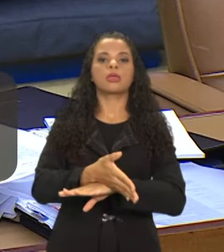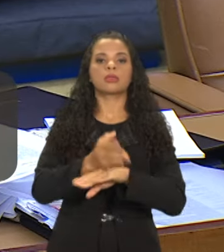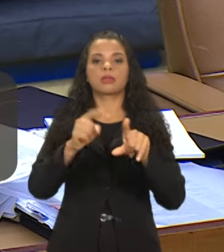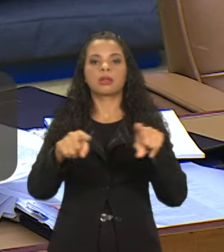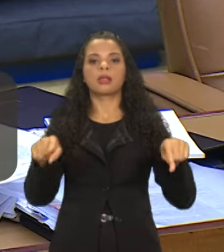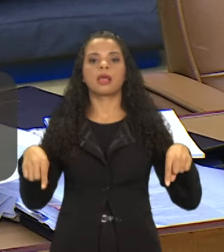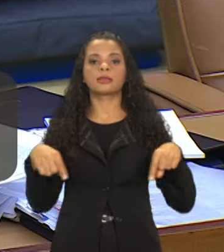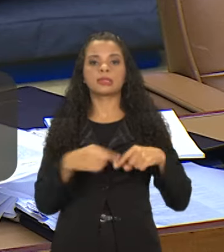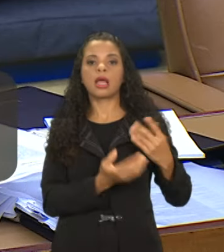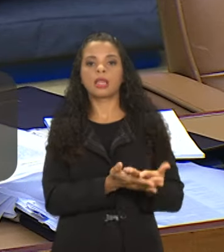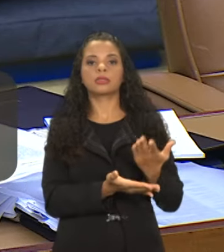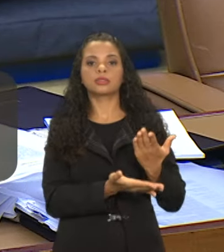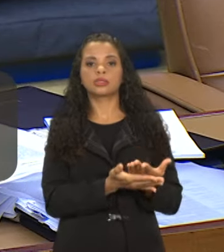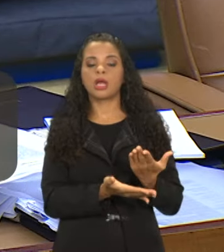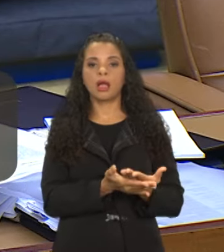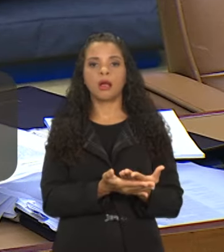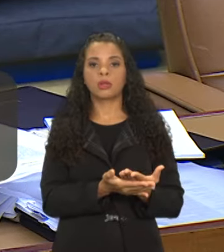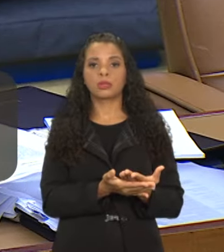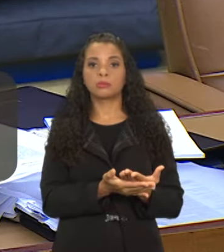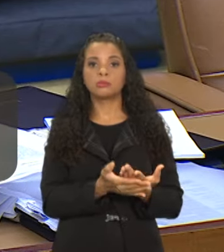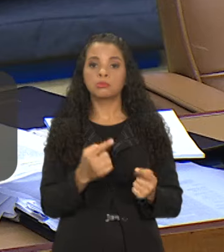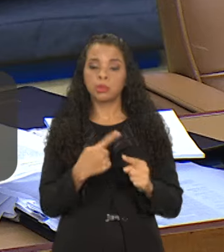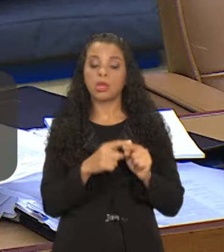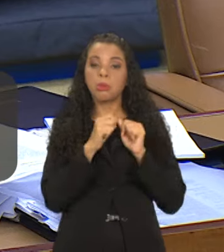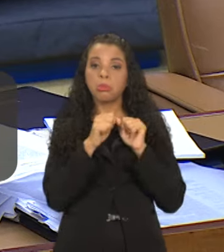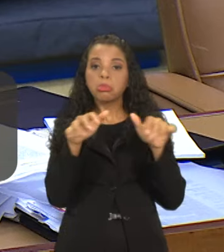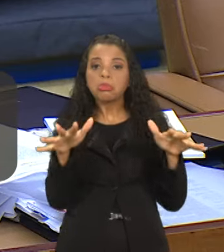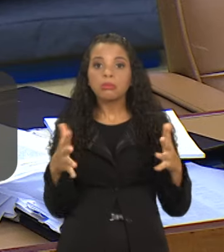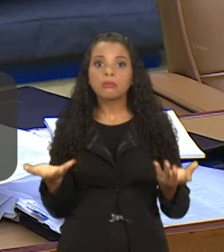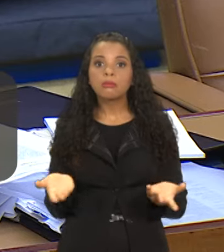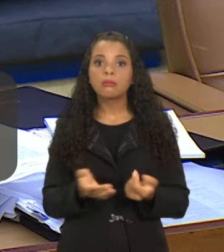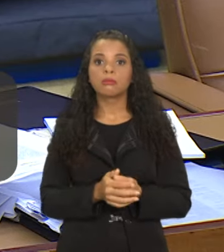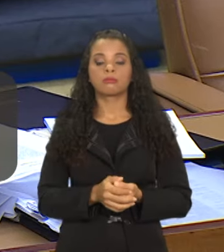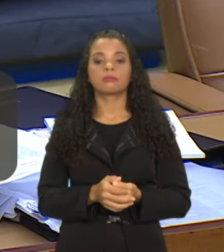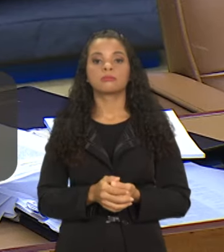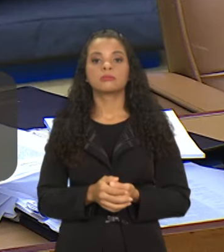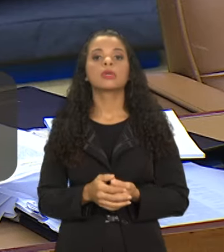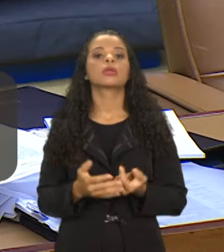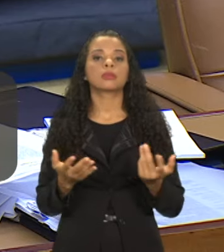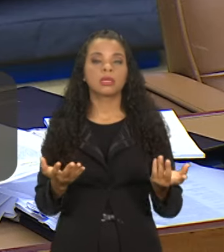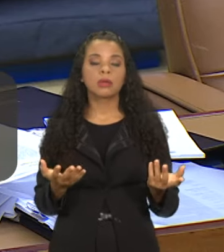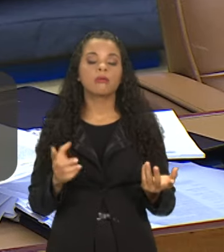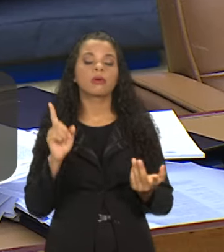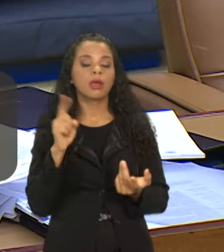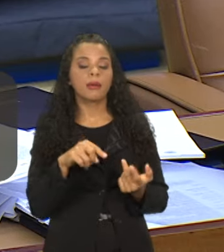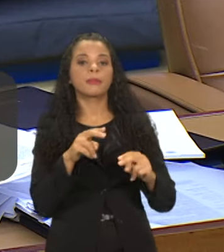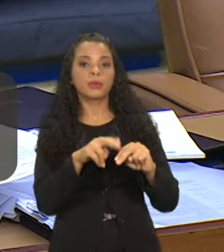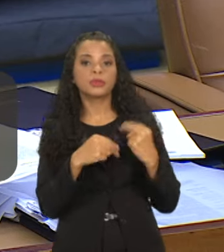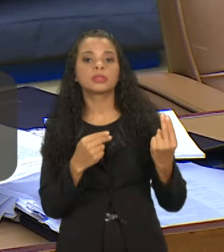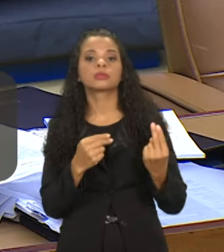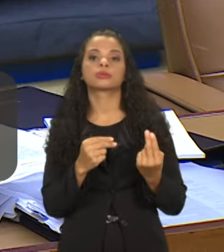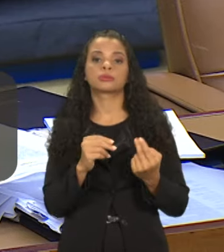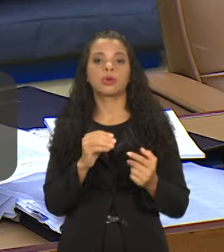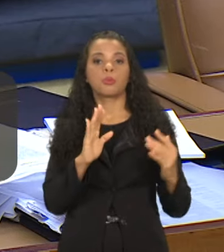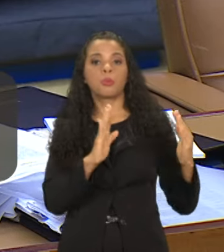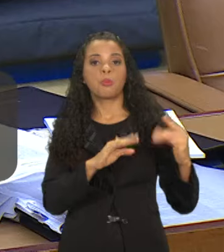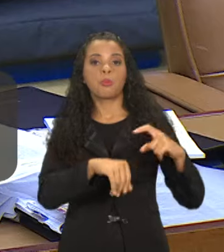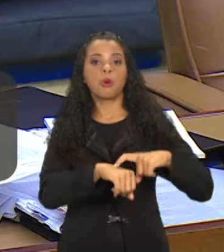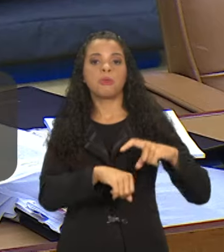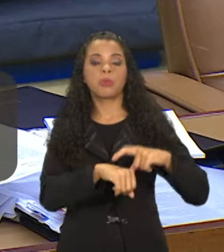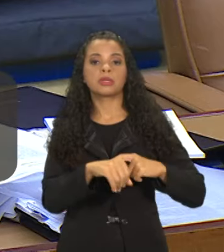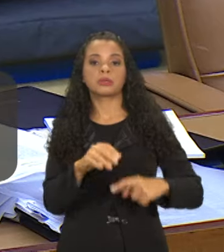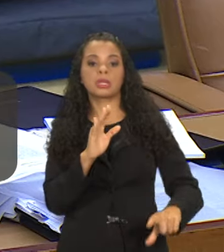Então, é essa a questão e é esse o momento em que foi editada a lei. E,